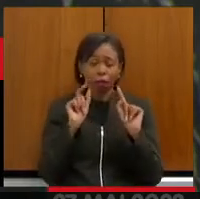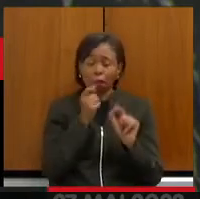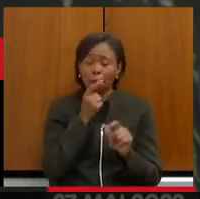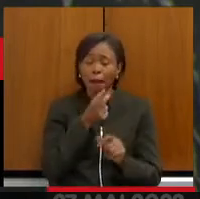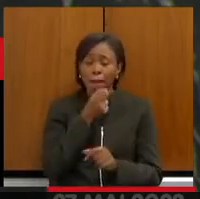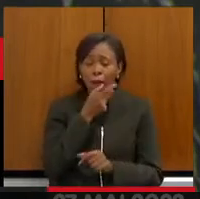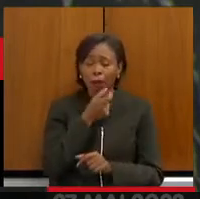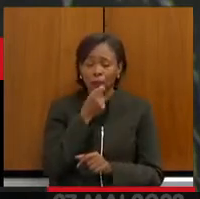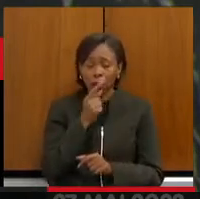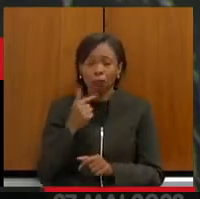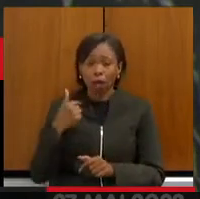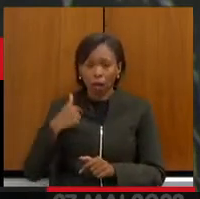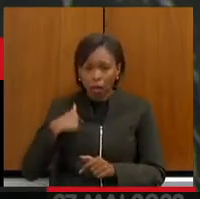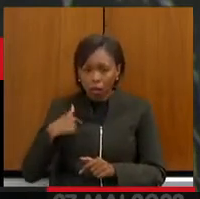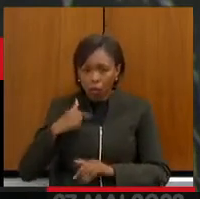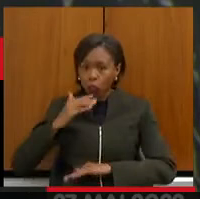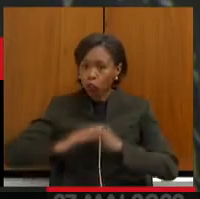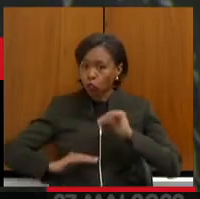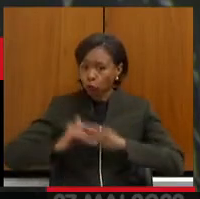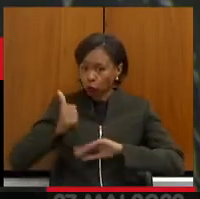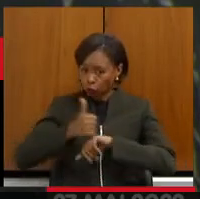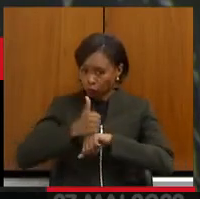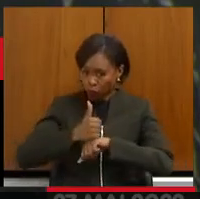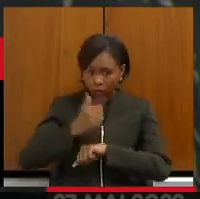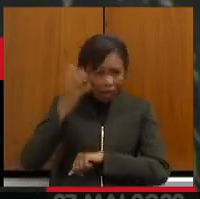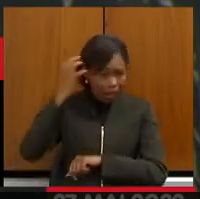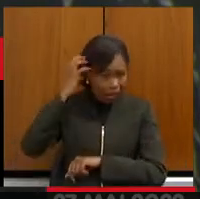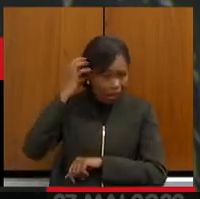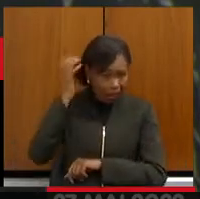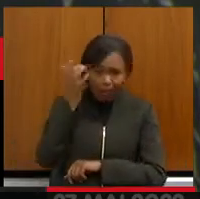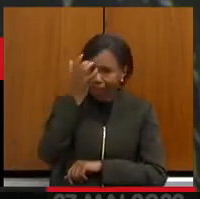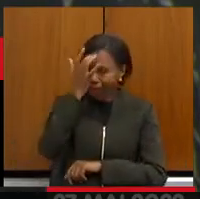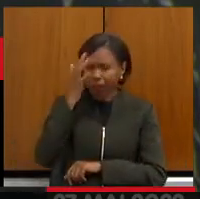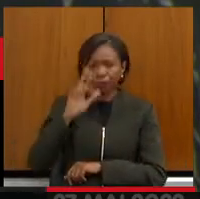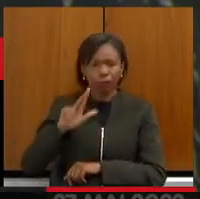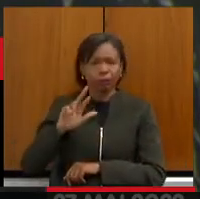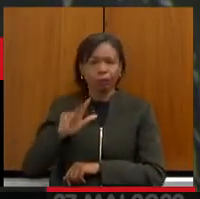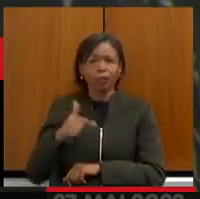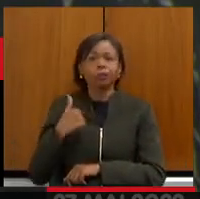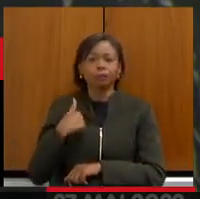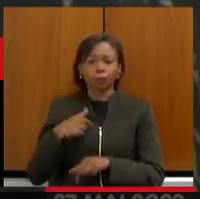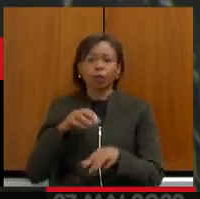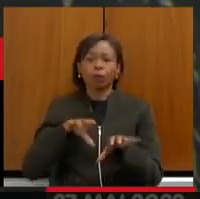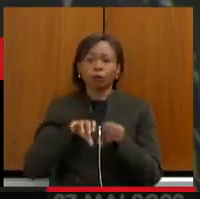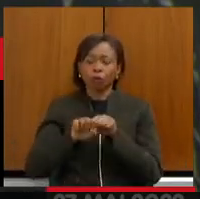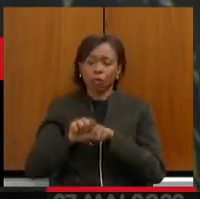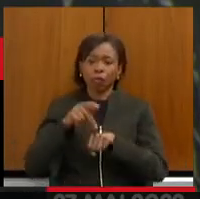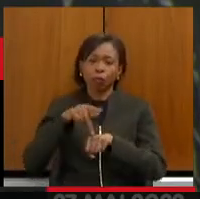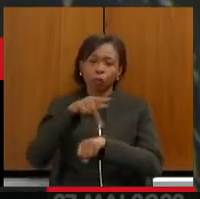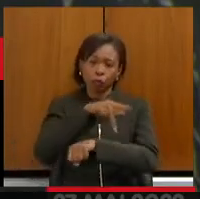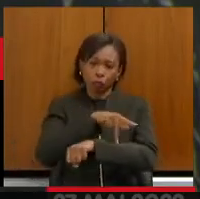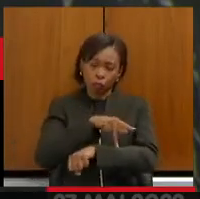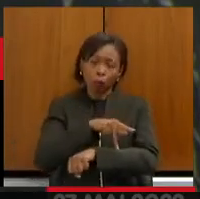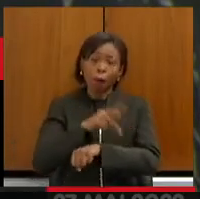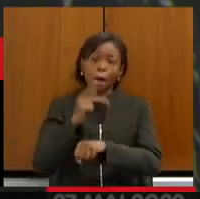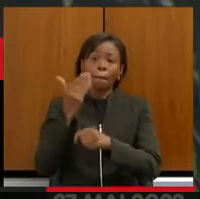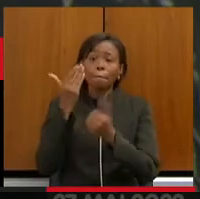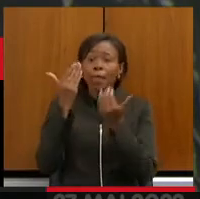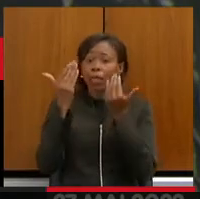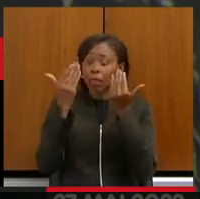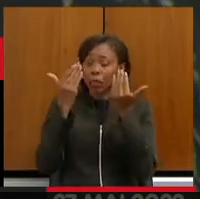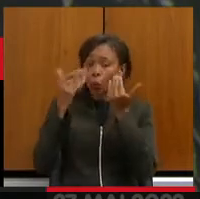eu cheguei como radialista não é fácil também sou formada em pedagogia fiz pós em psicopedagogia